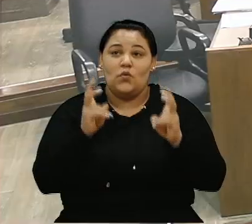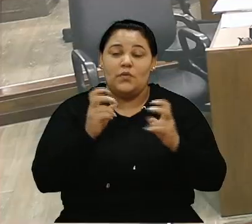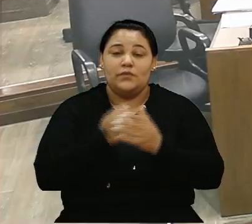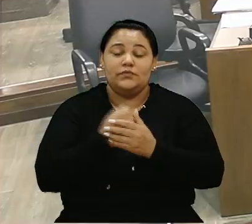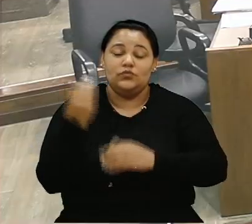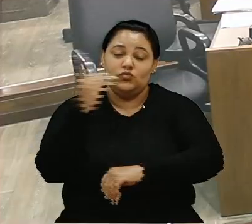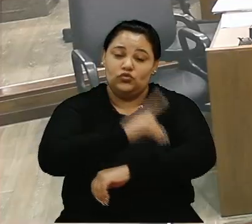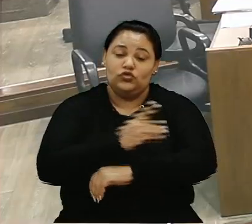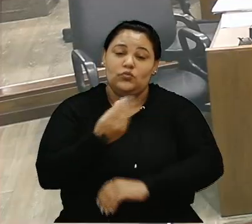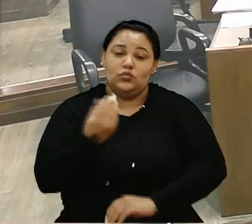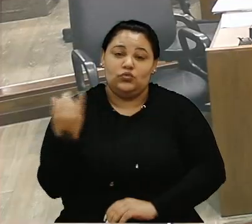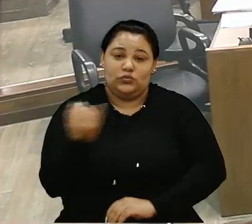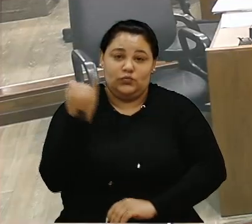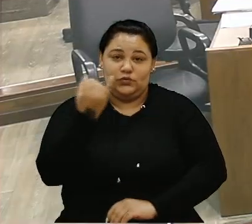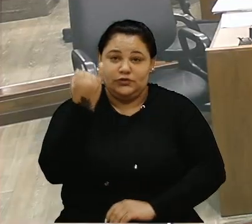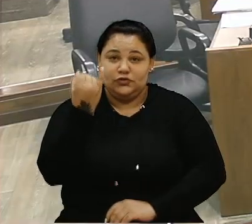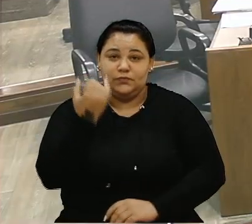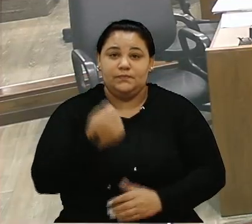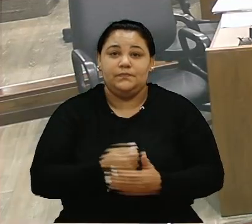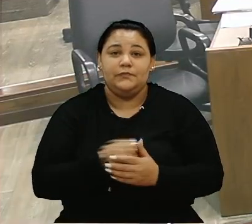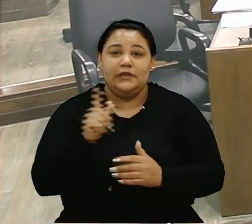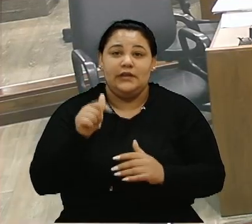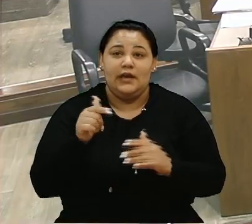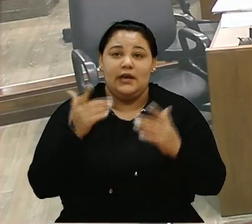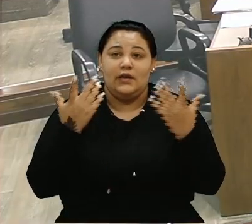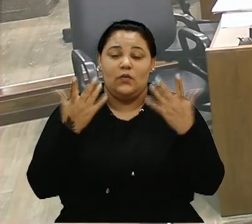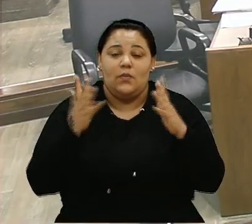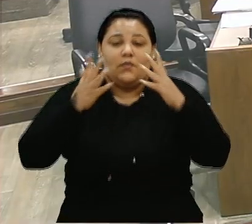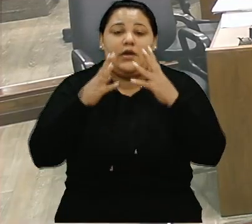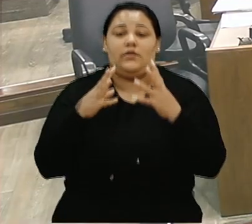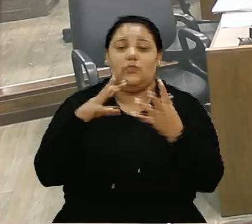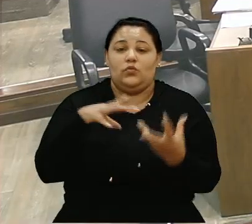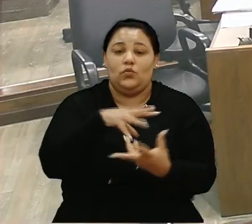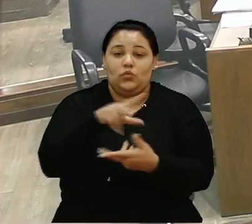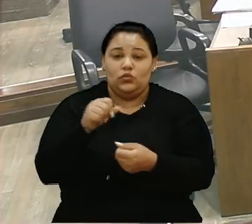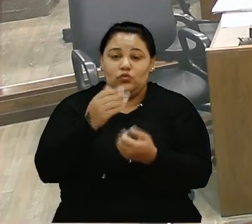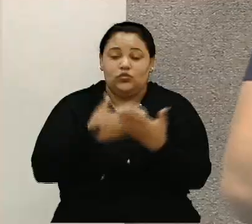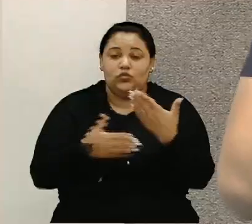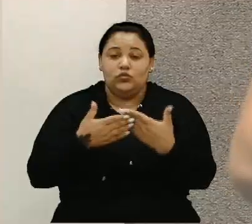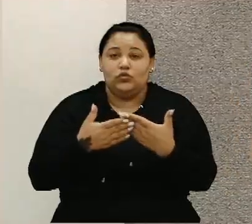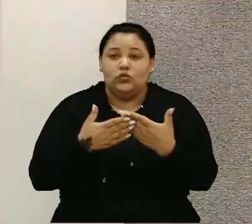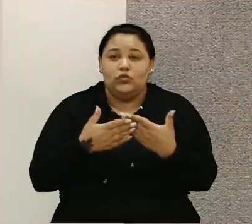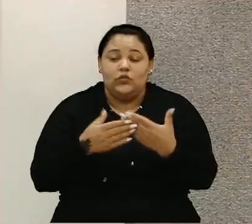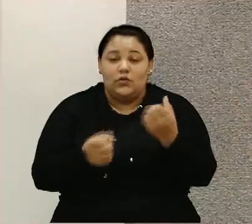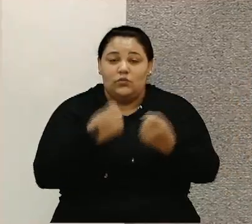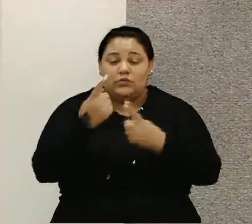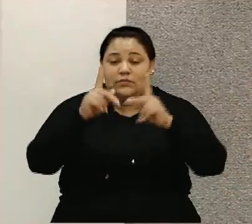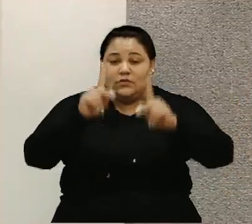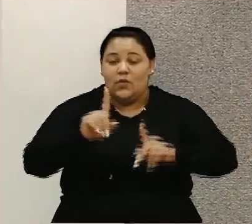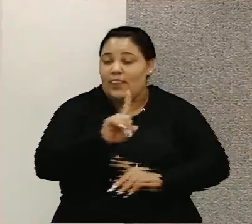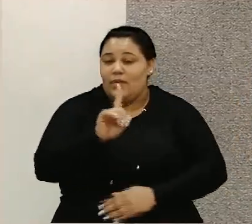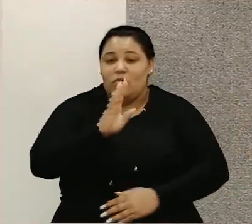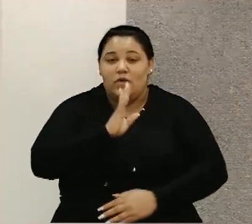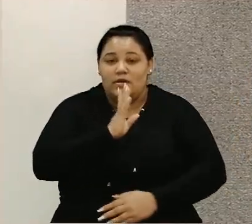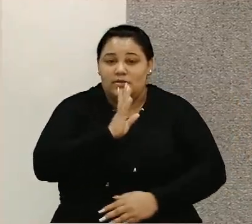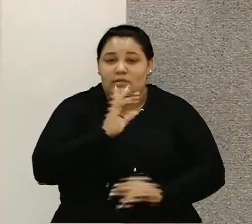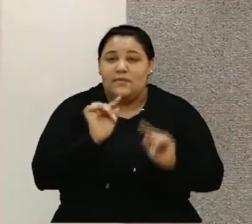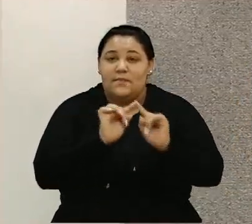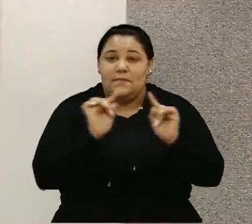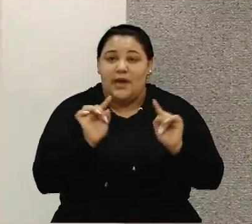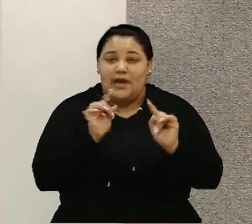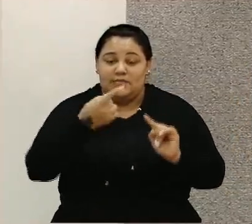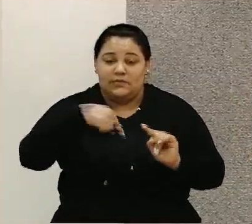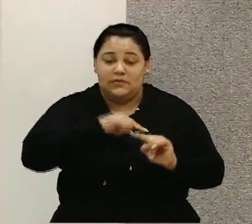dia muito importante que é comemorado no mundo todo, né? Talvez não seja de conhecimento de muitas pessoas, mas para nós que integramos